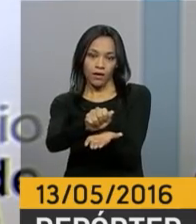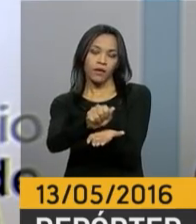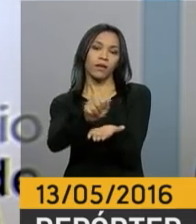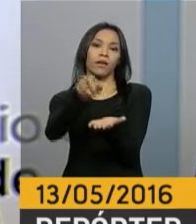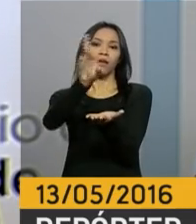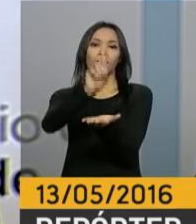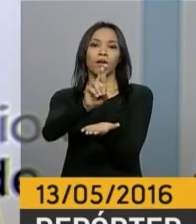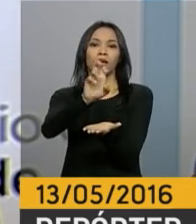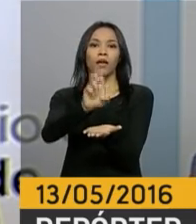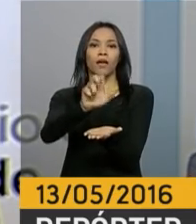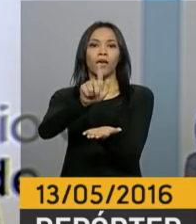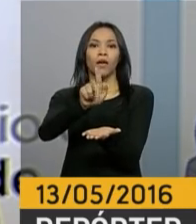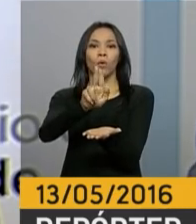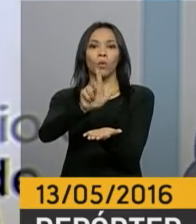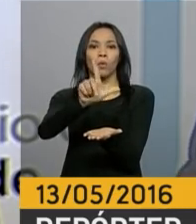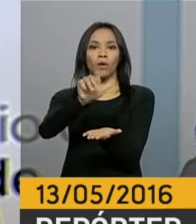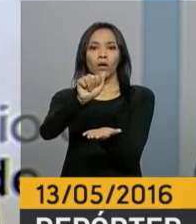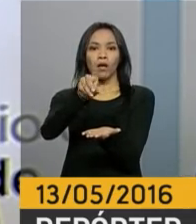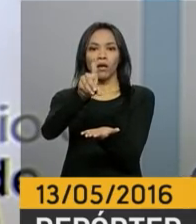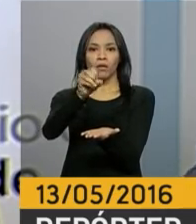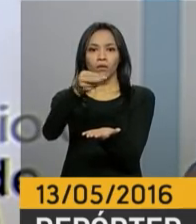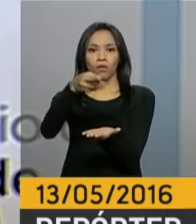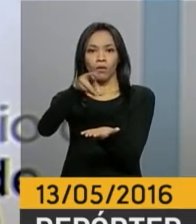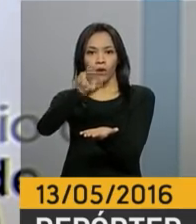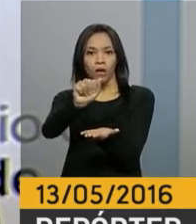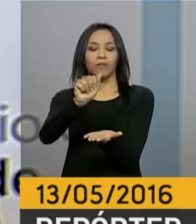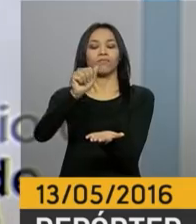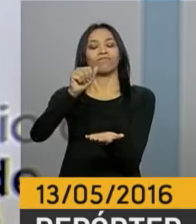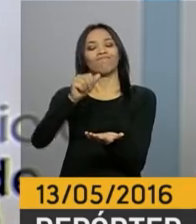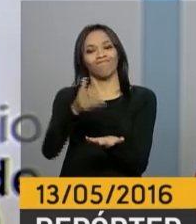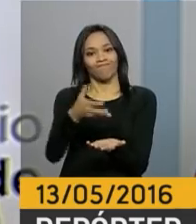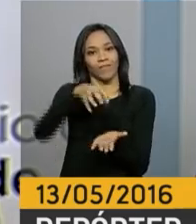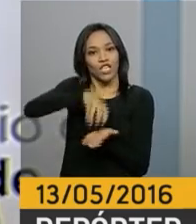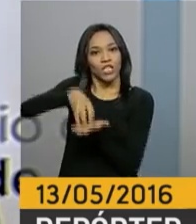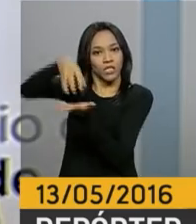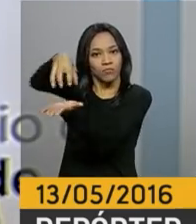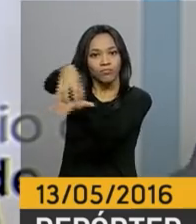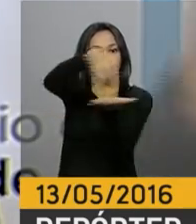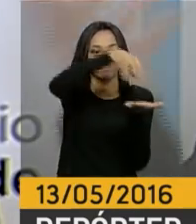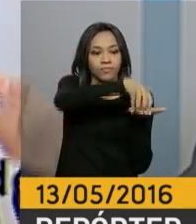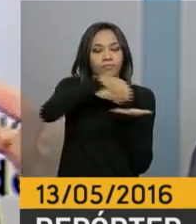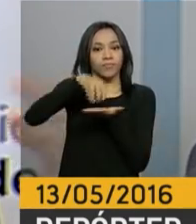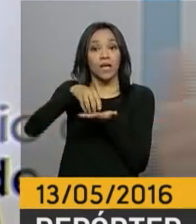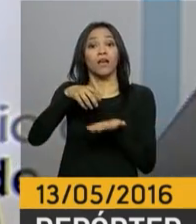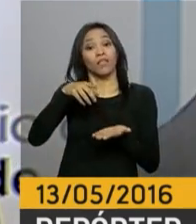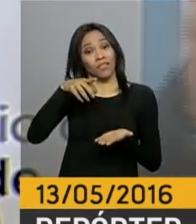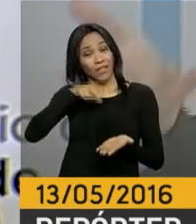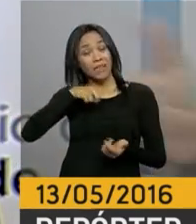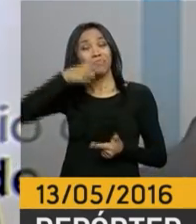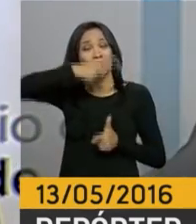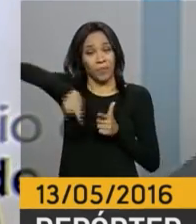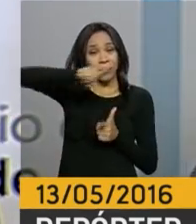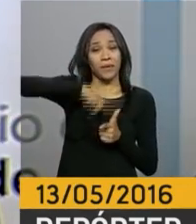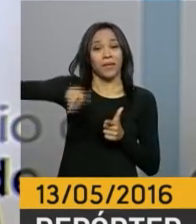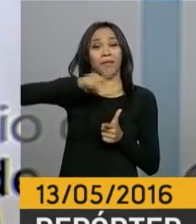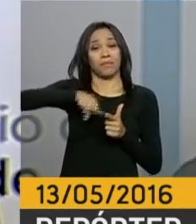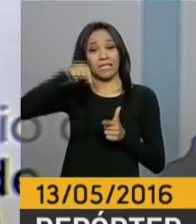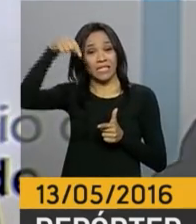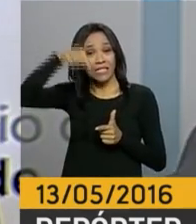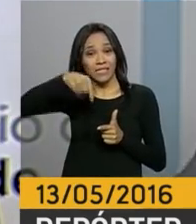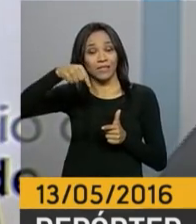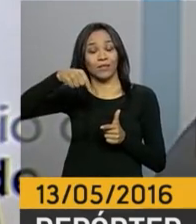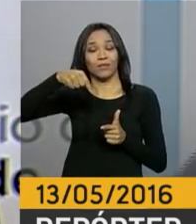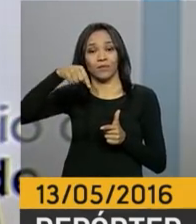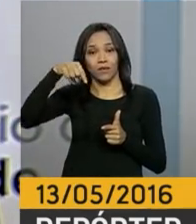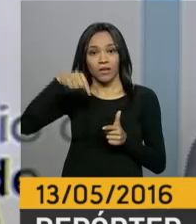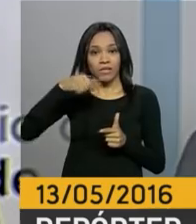de morosidade na regulação e isso encarece lá na ponta para o consumidor se